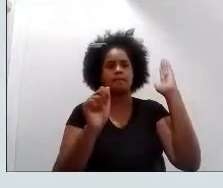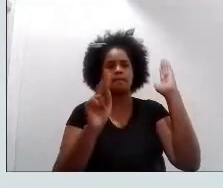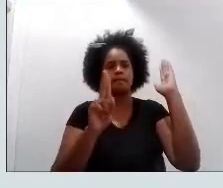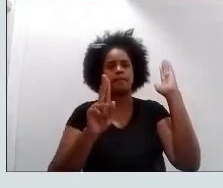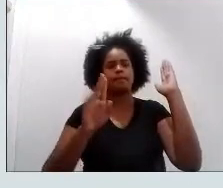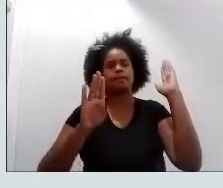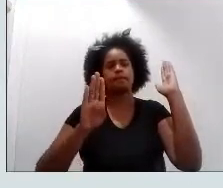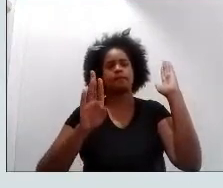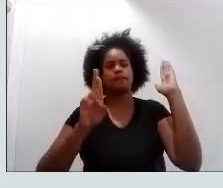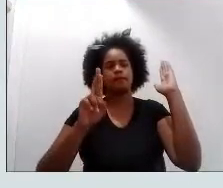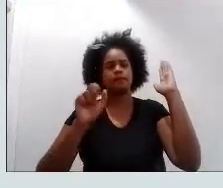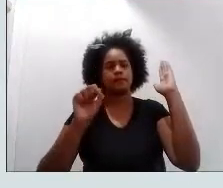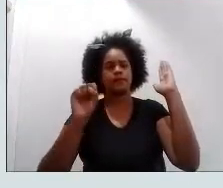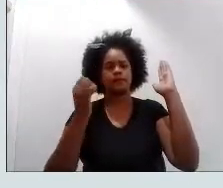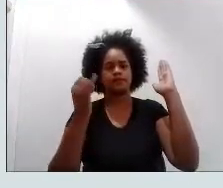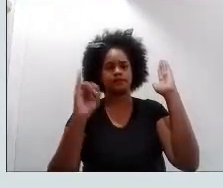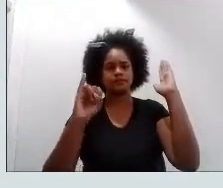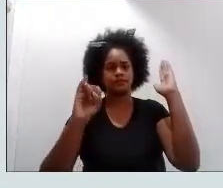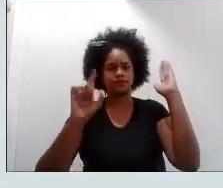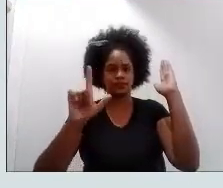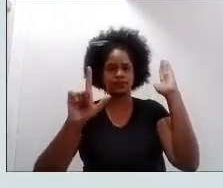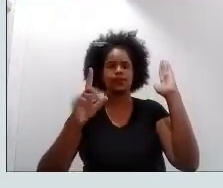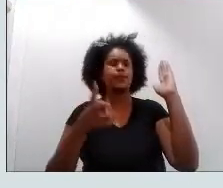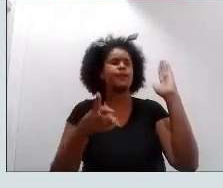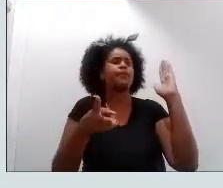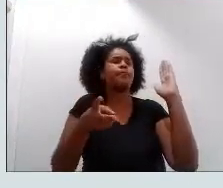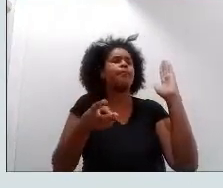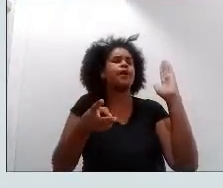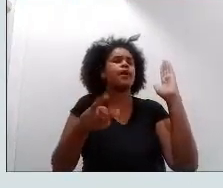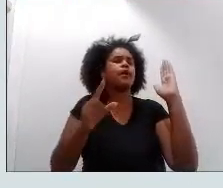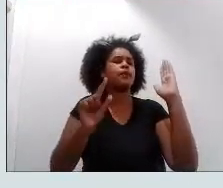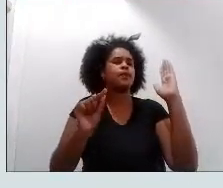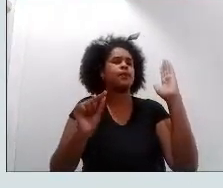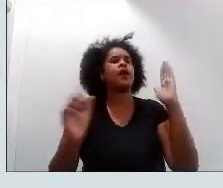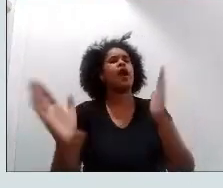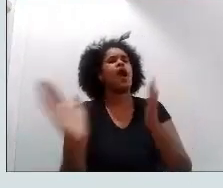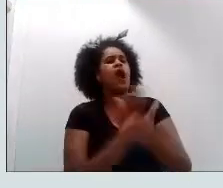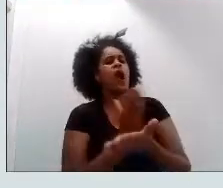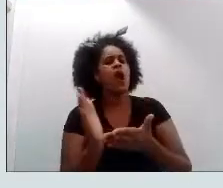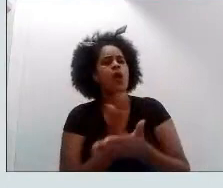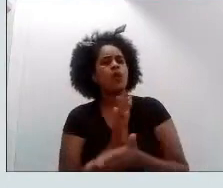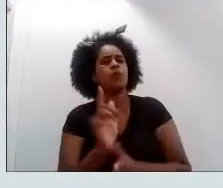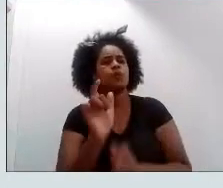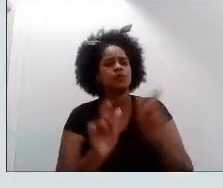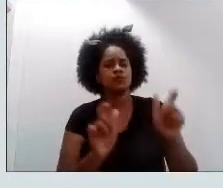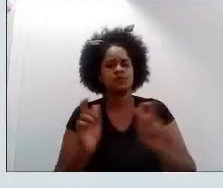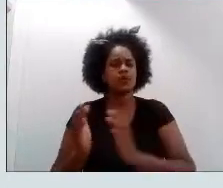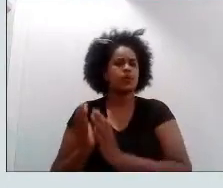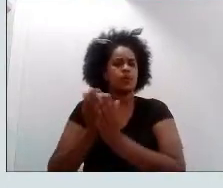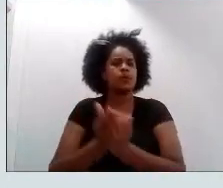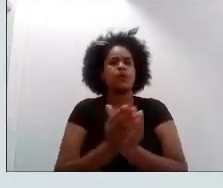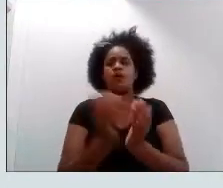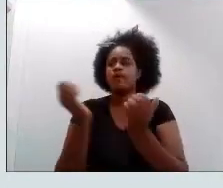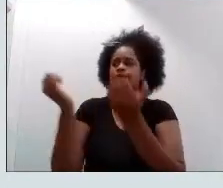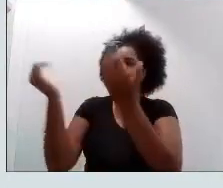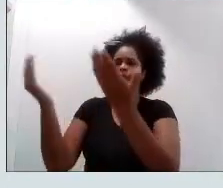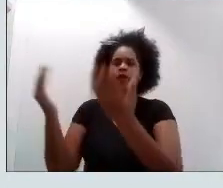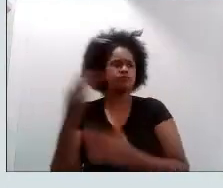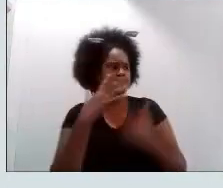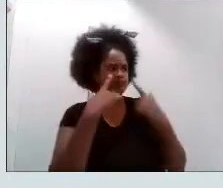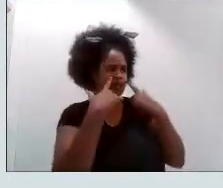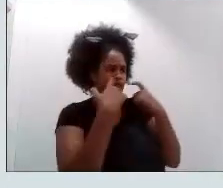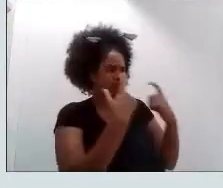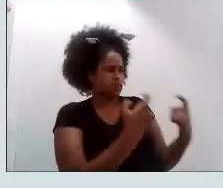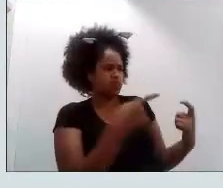percebem que diversos navegadores estrangeiros vão começar a se interessar pela região. E aí